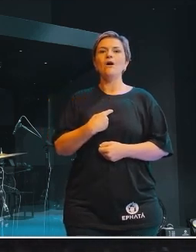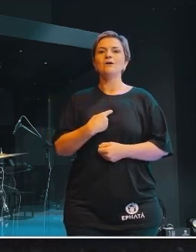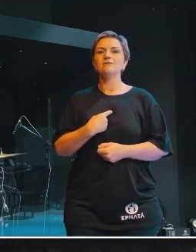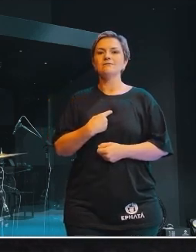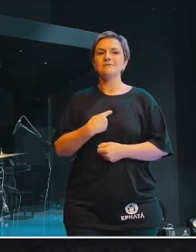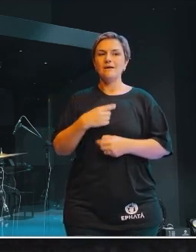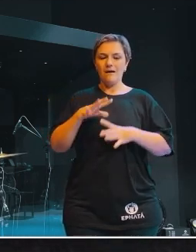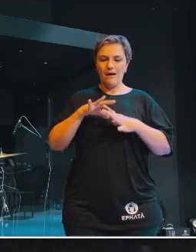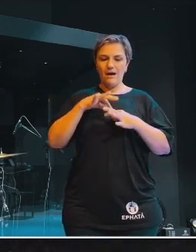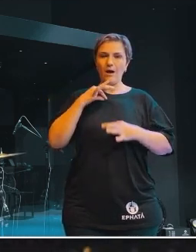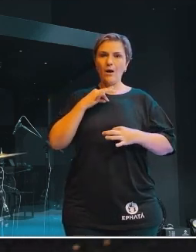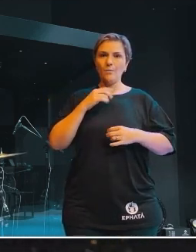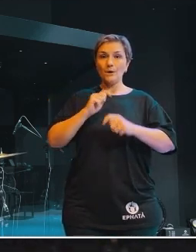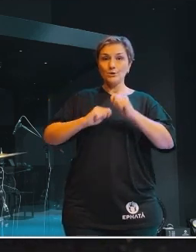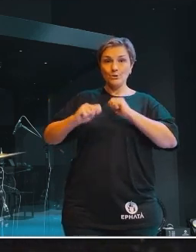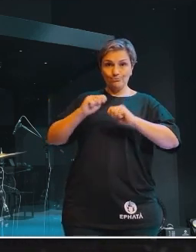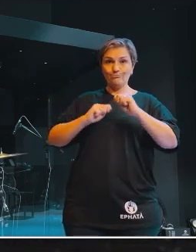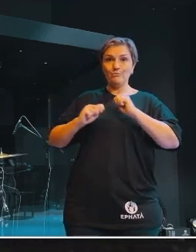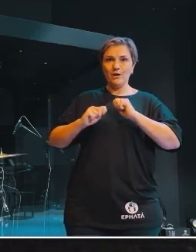fofoqueira.